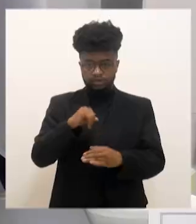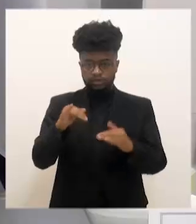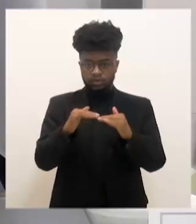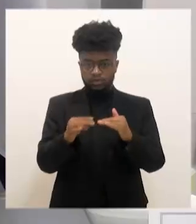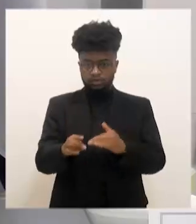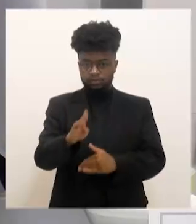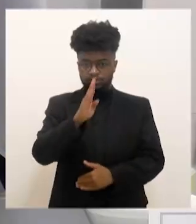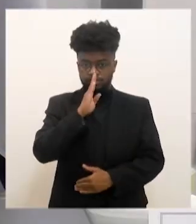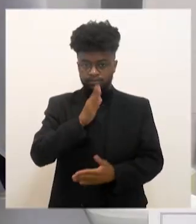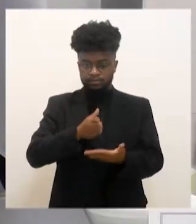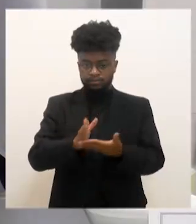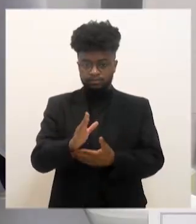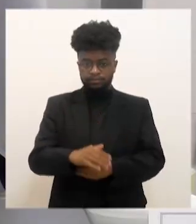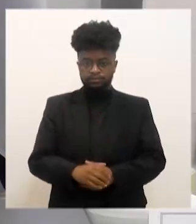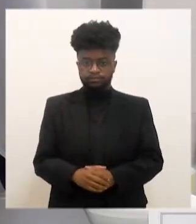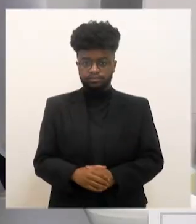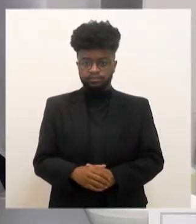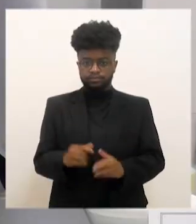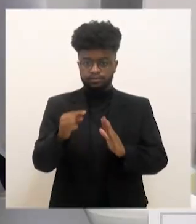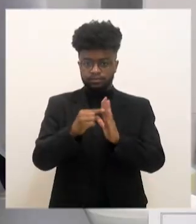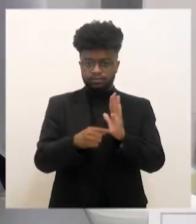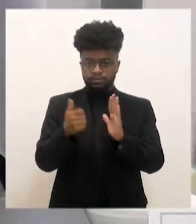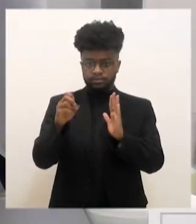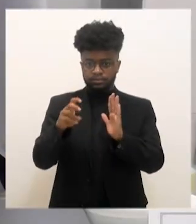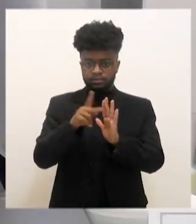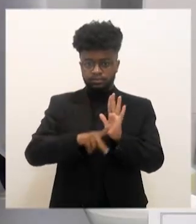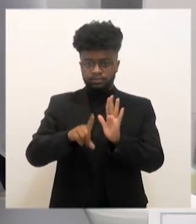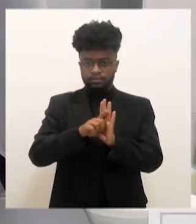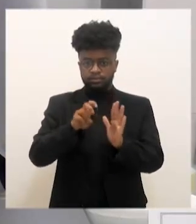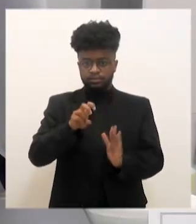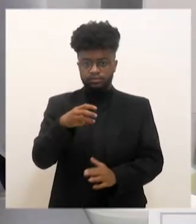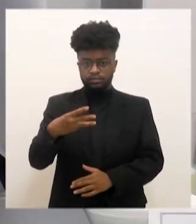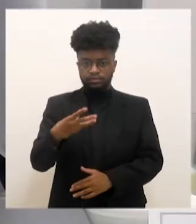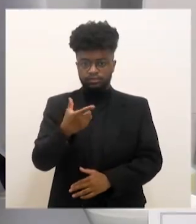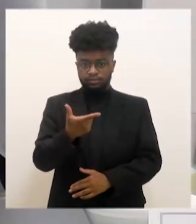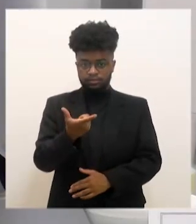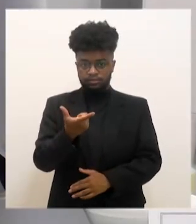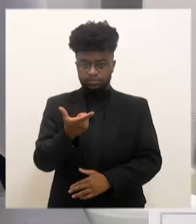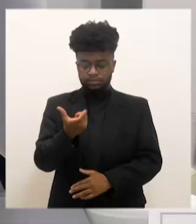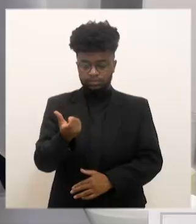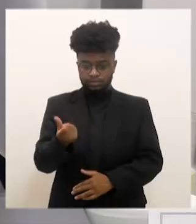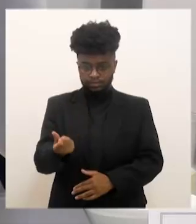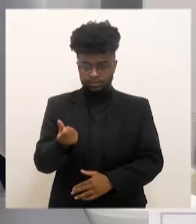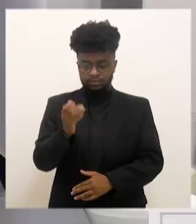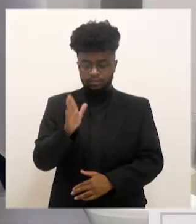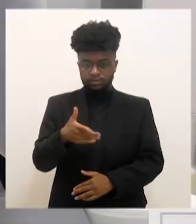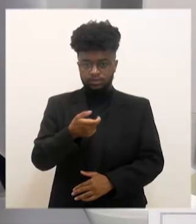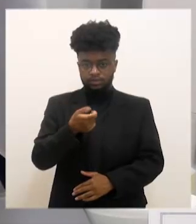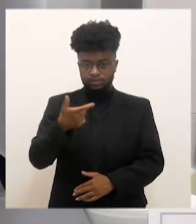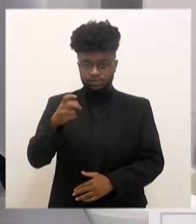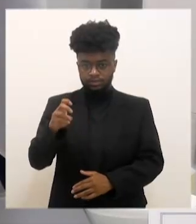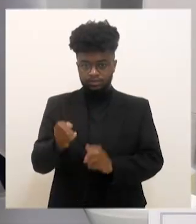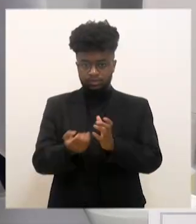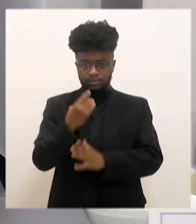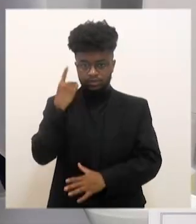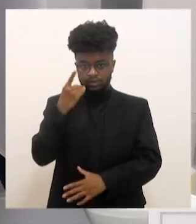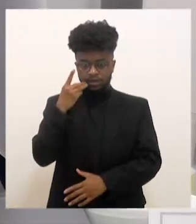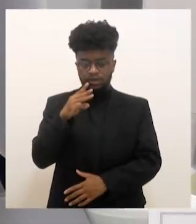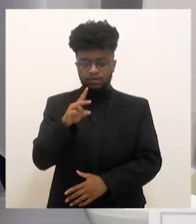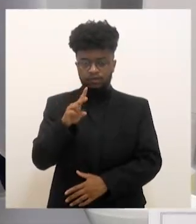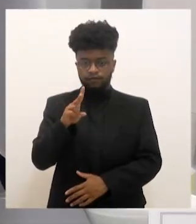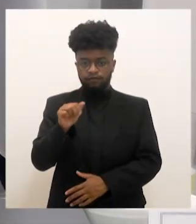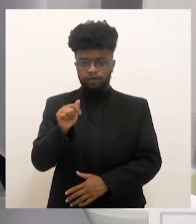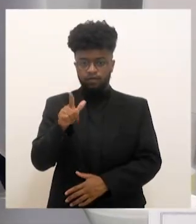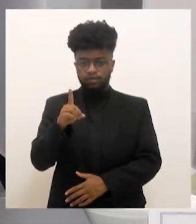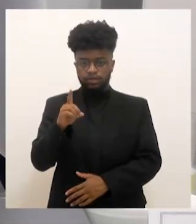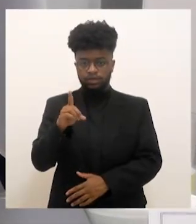aprovam permaneçam como estão, aprovado. 15 da pauta, projeto de lei 5326/25, de autoria do deputado Valdeci da Saúde, que institui no âmbito do Estado do Rio